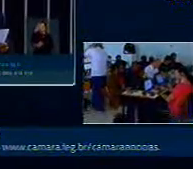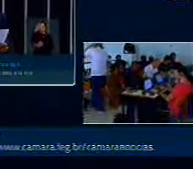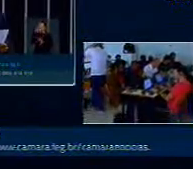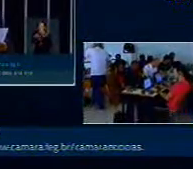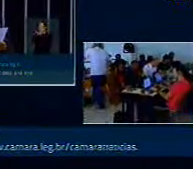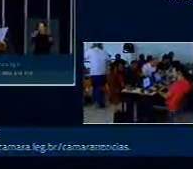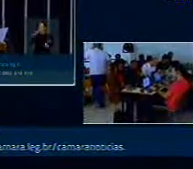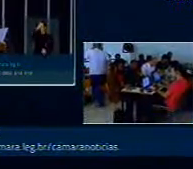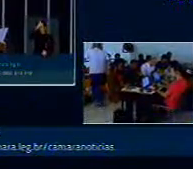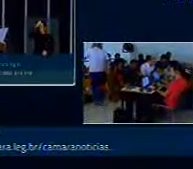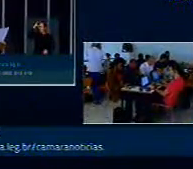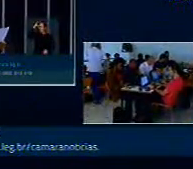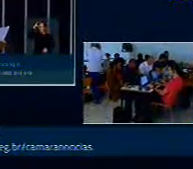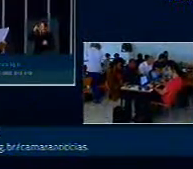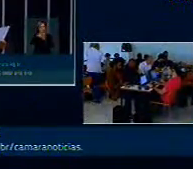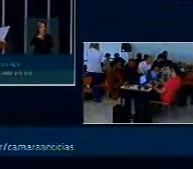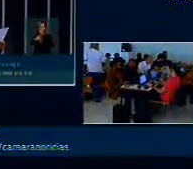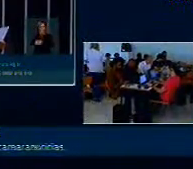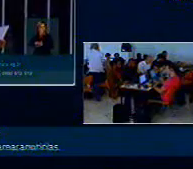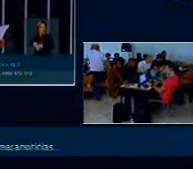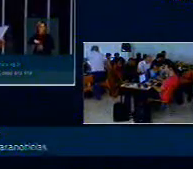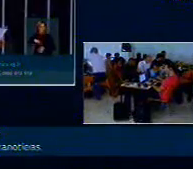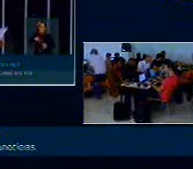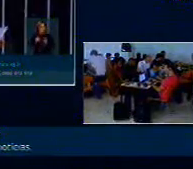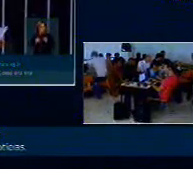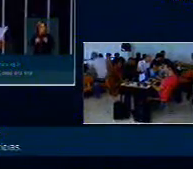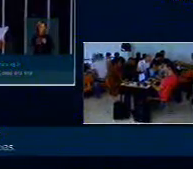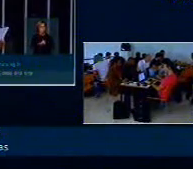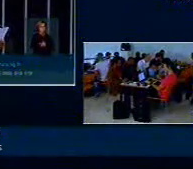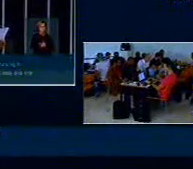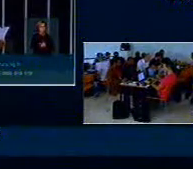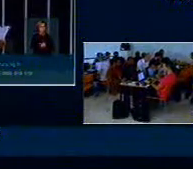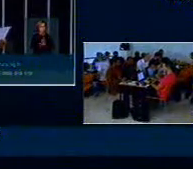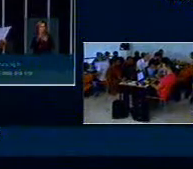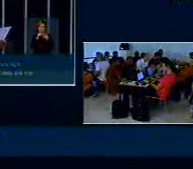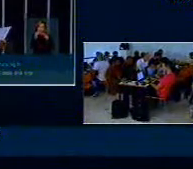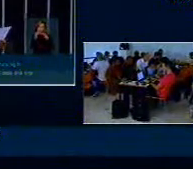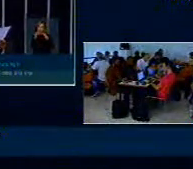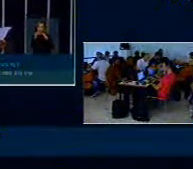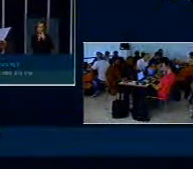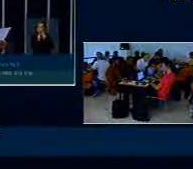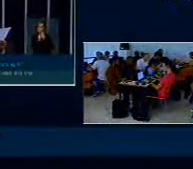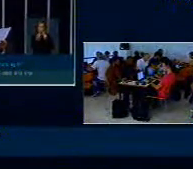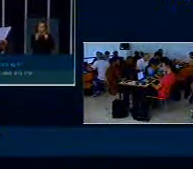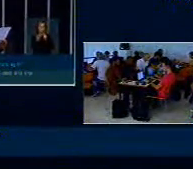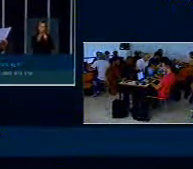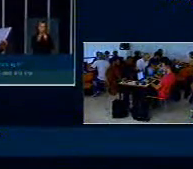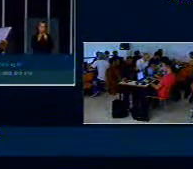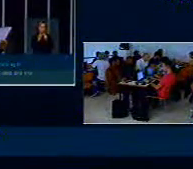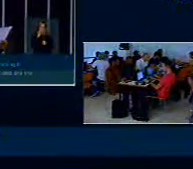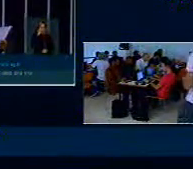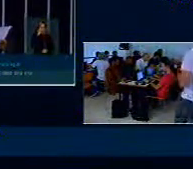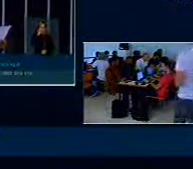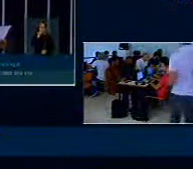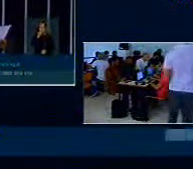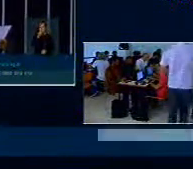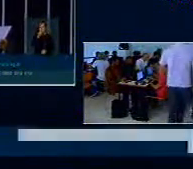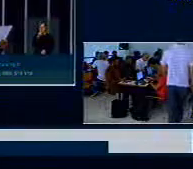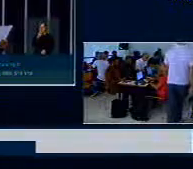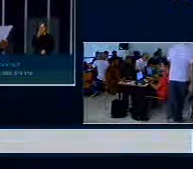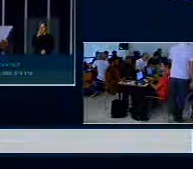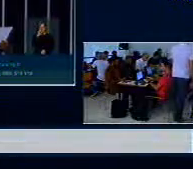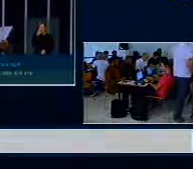para o prefeito de São João do Caru que, ó, conforme contato realizado com o senhor Adalto, chefe de